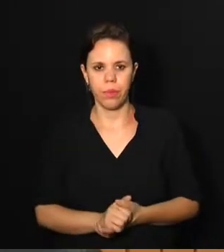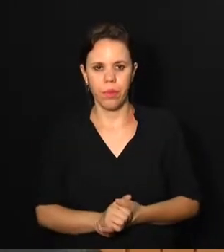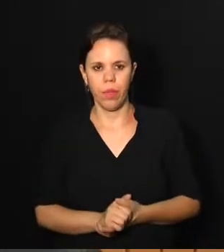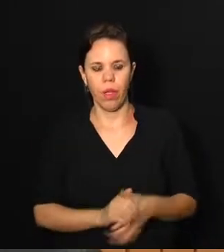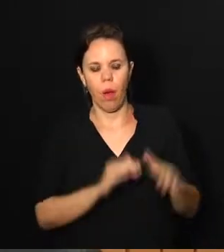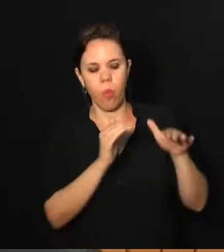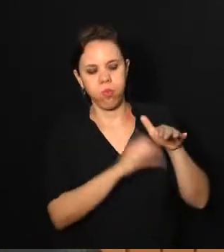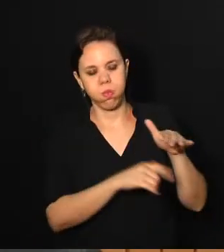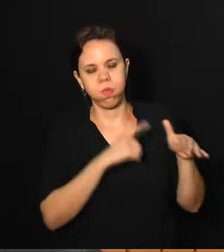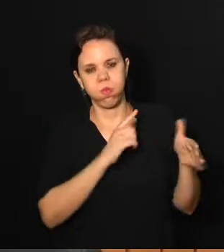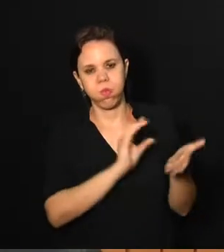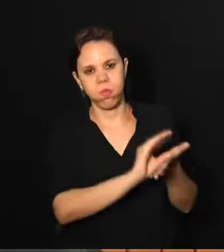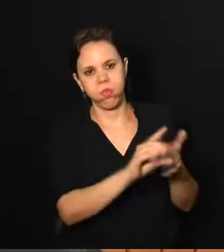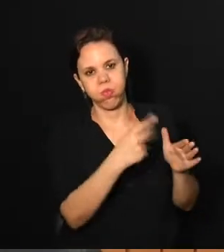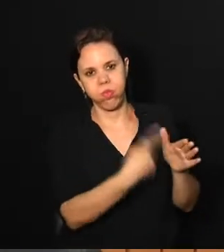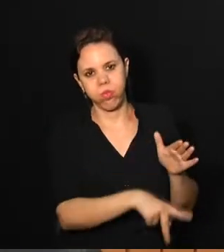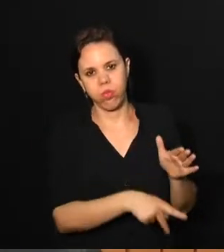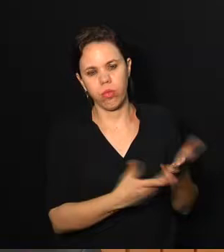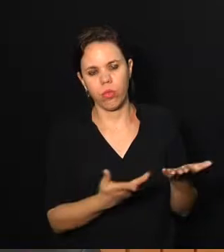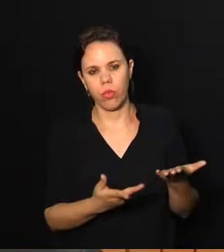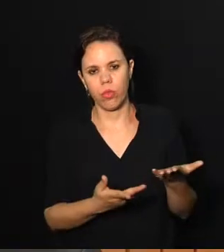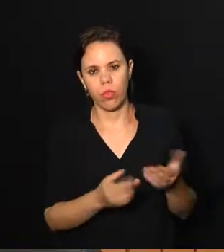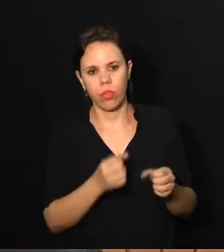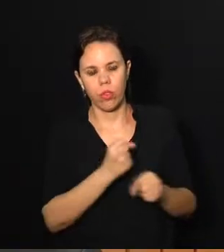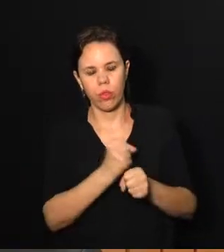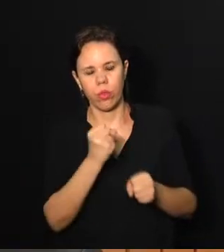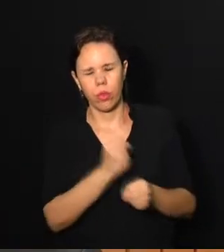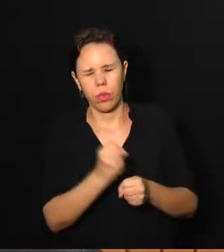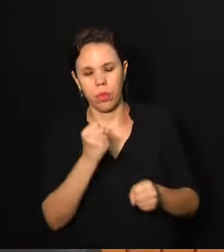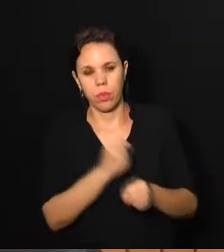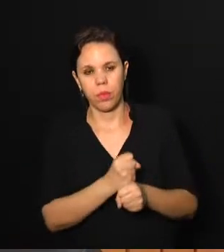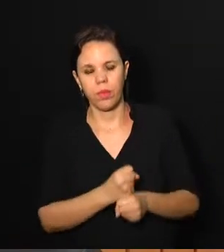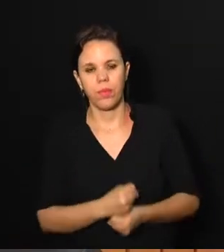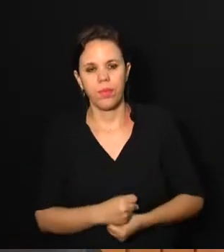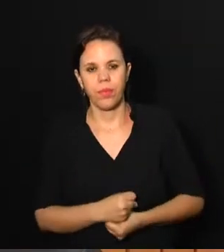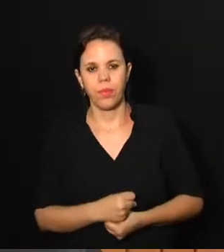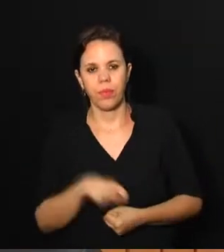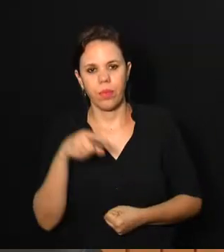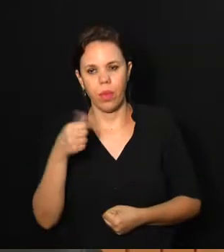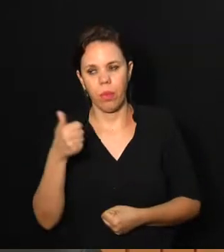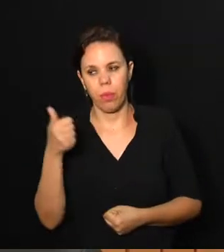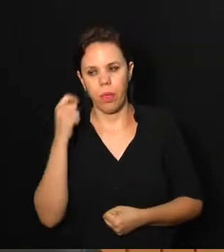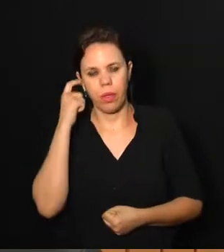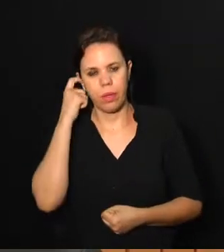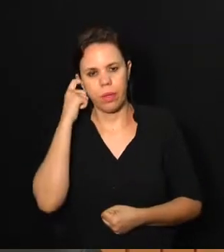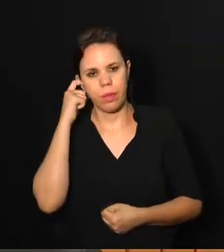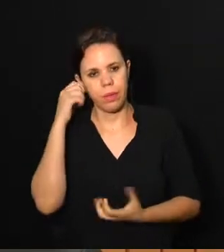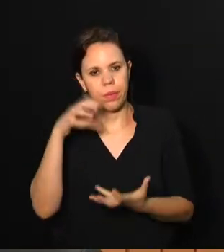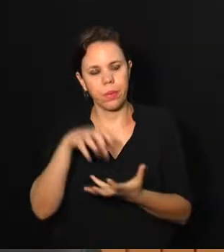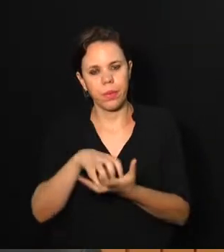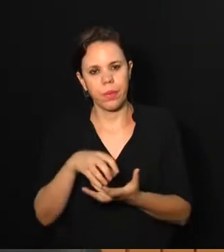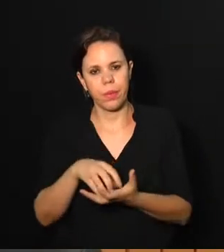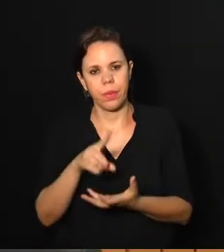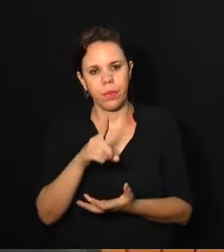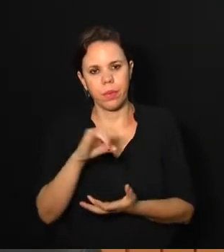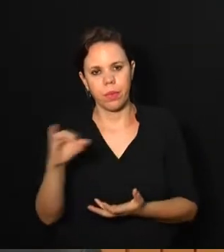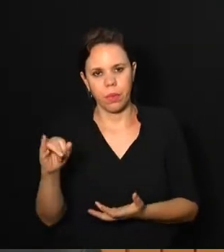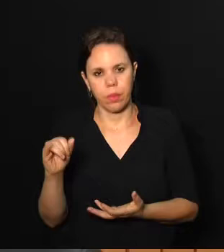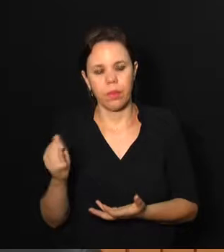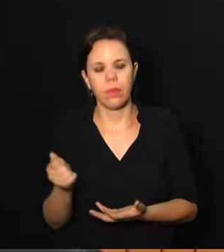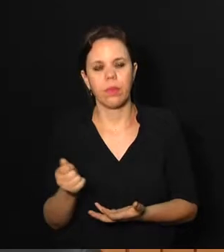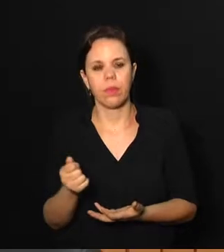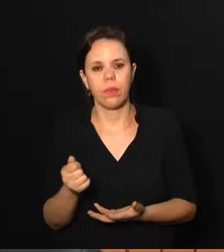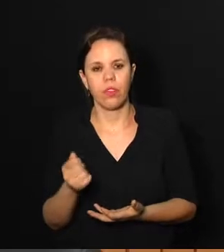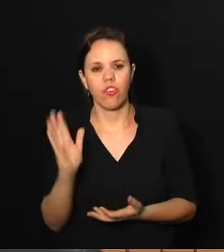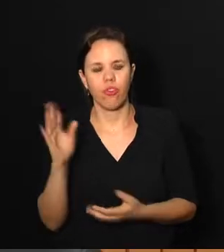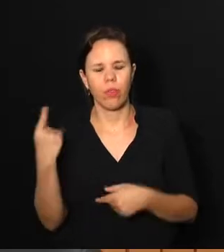Idosa, porque é ele quem está financiando a construção dessa primeira unidade de Centro-Dia, que já estava em